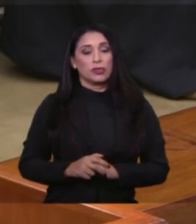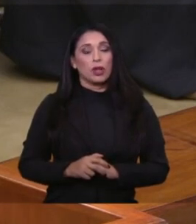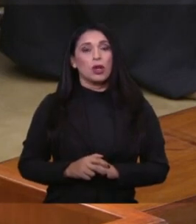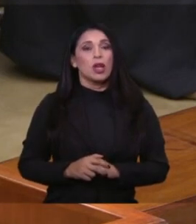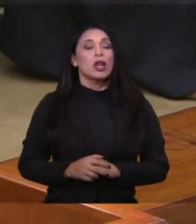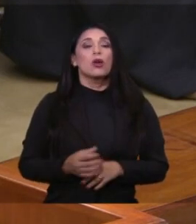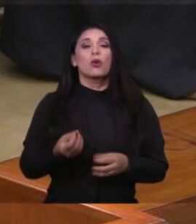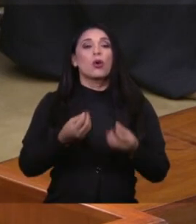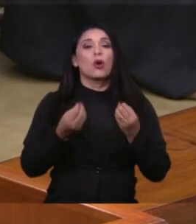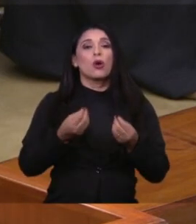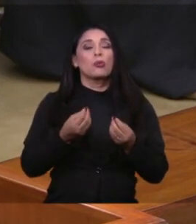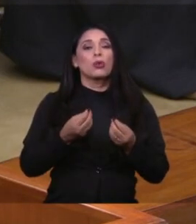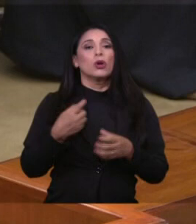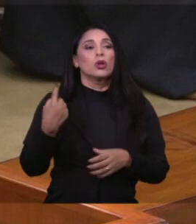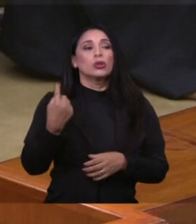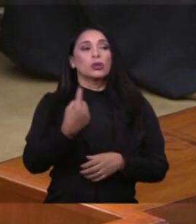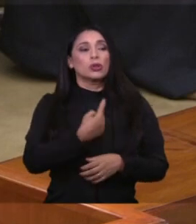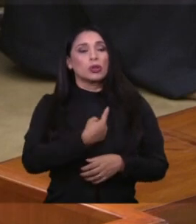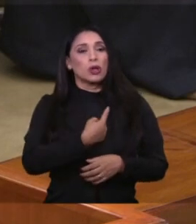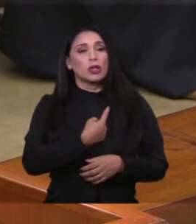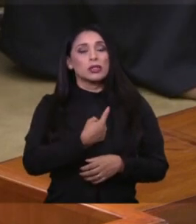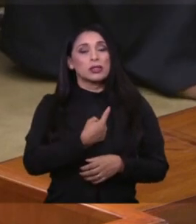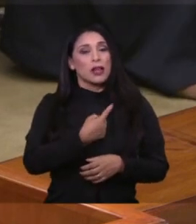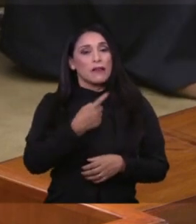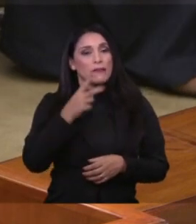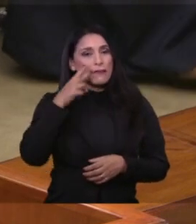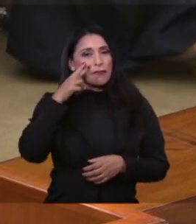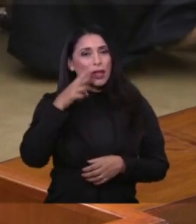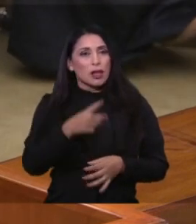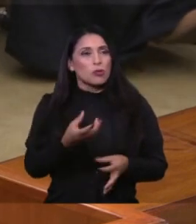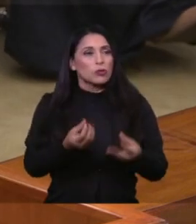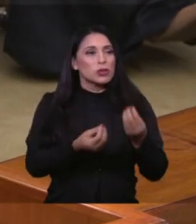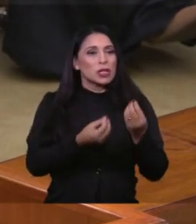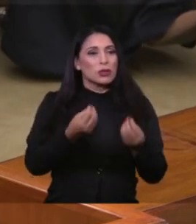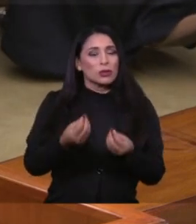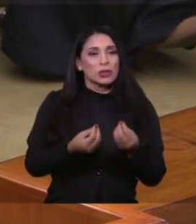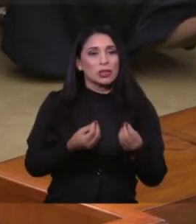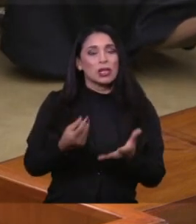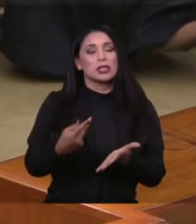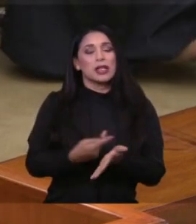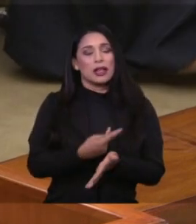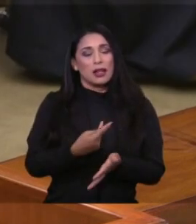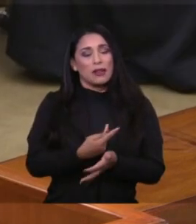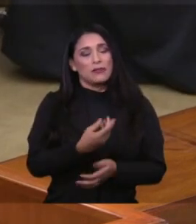mortos diz muito sobre eles, mas, sobretudo, sobre a gente.